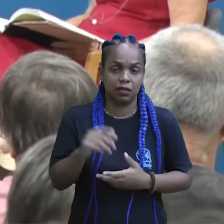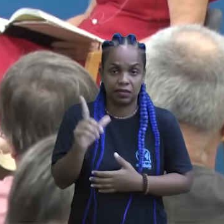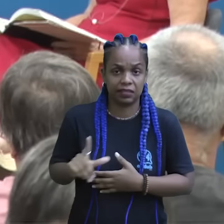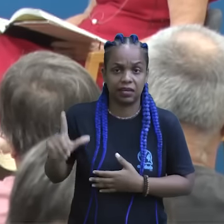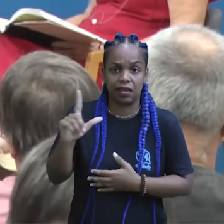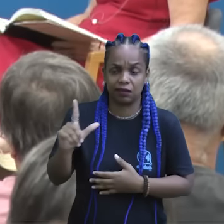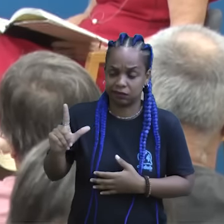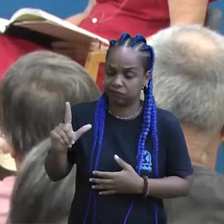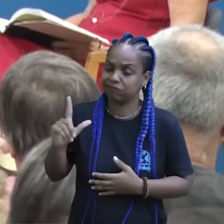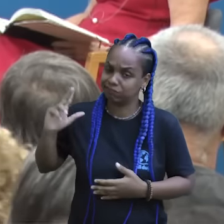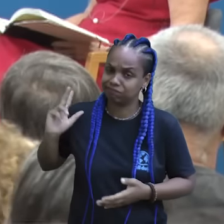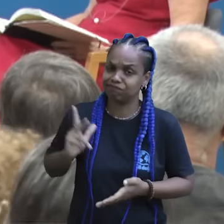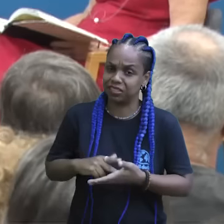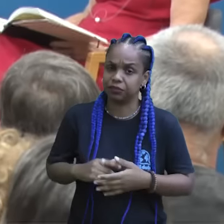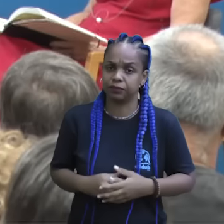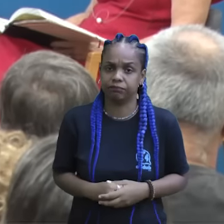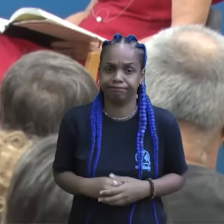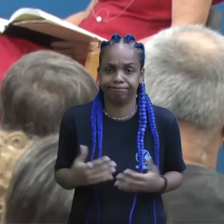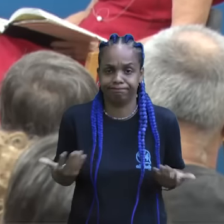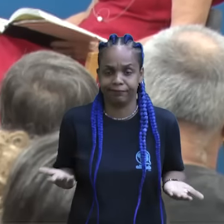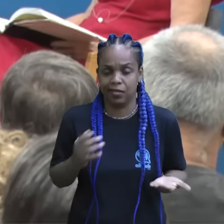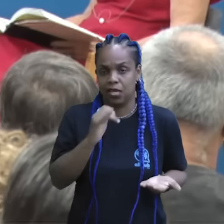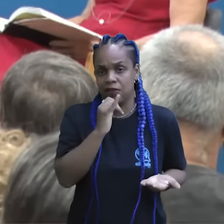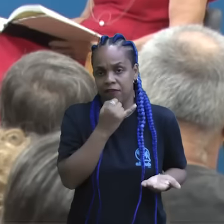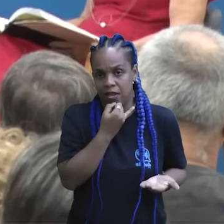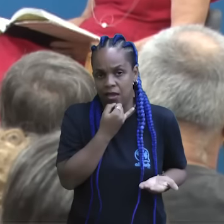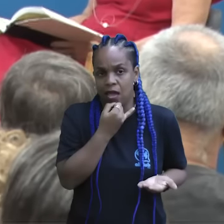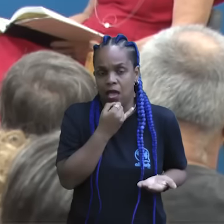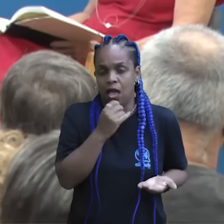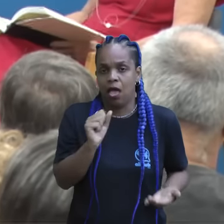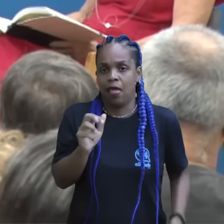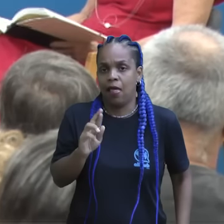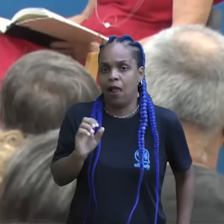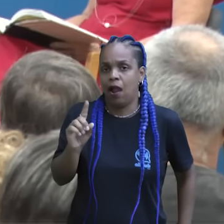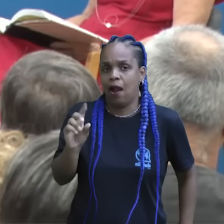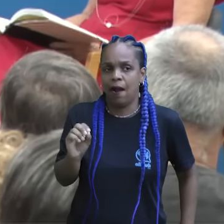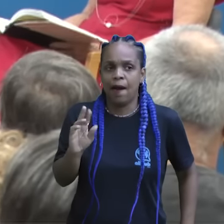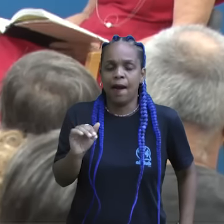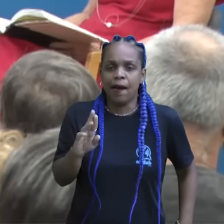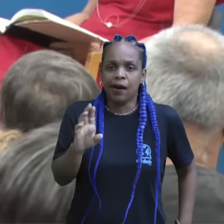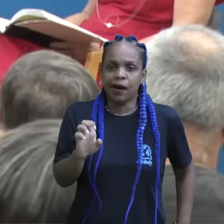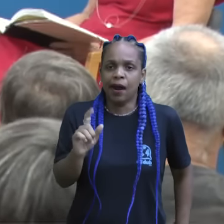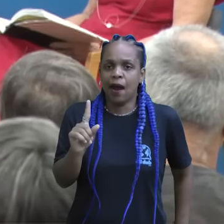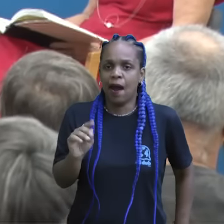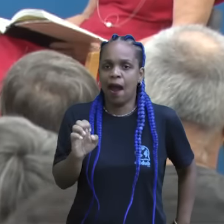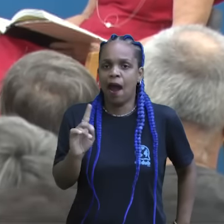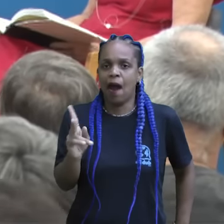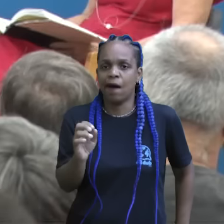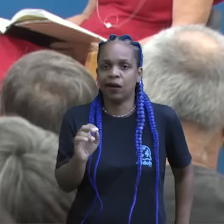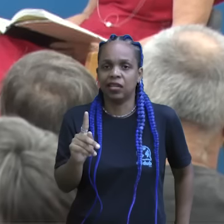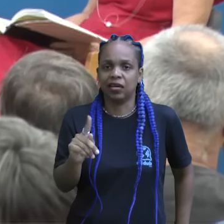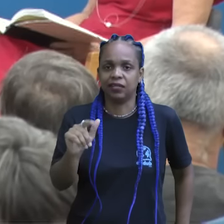resenha de Clara dos Anjos... Péssima. Disse que Lima Barreto não tinha imaginação.